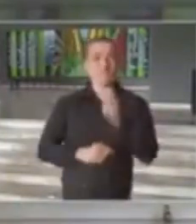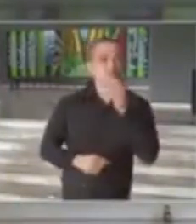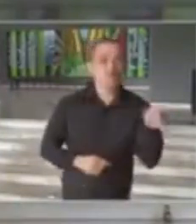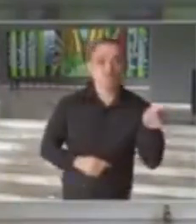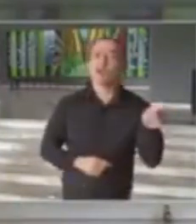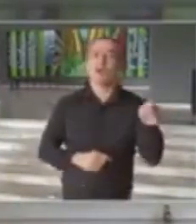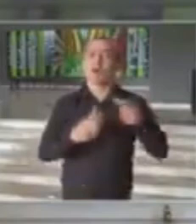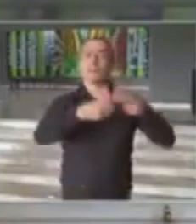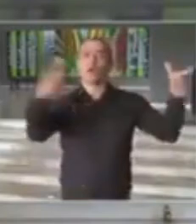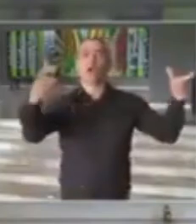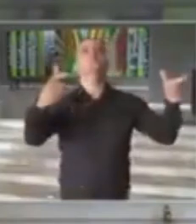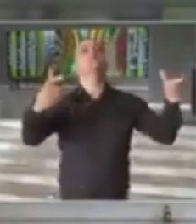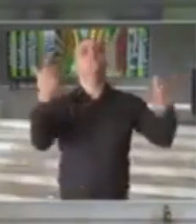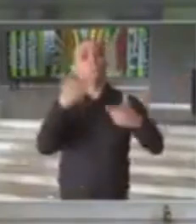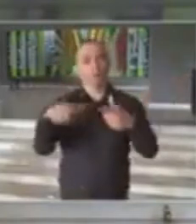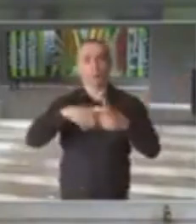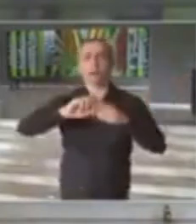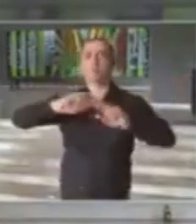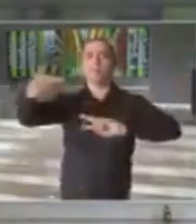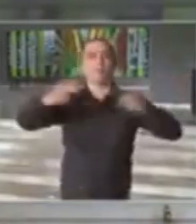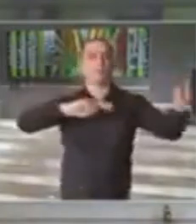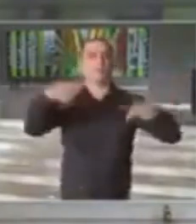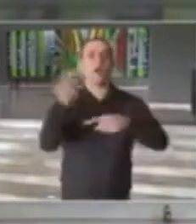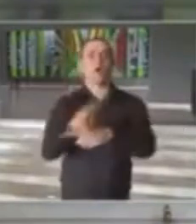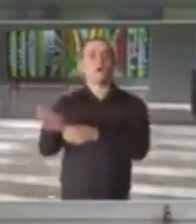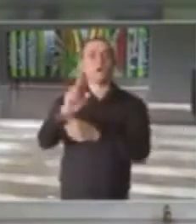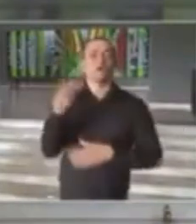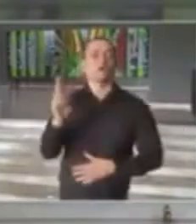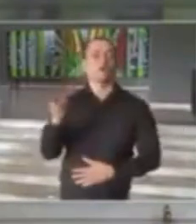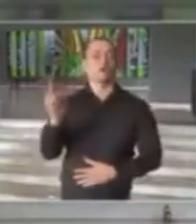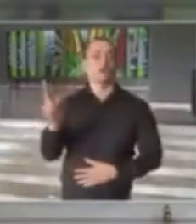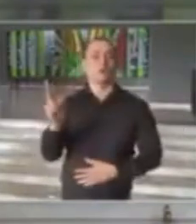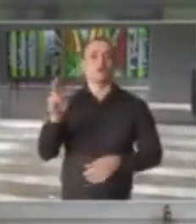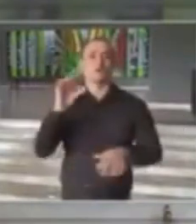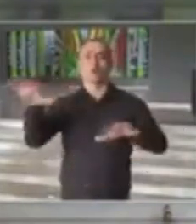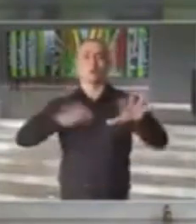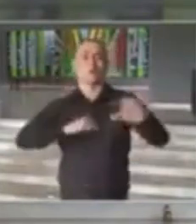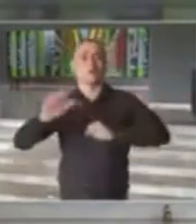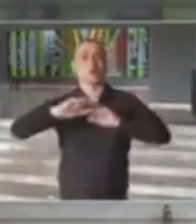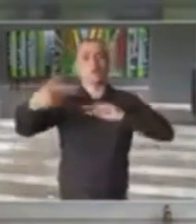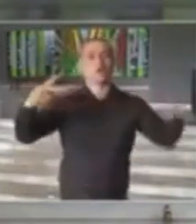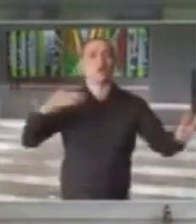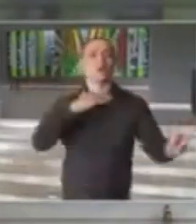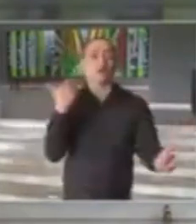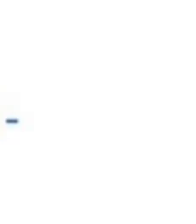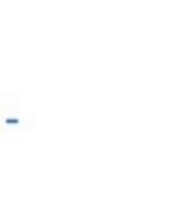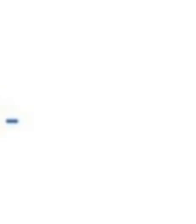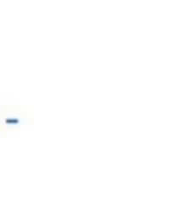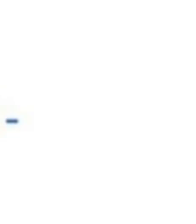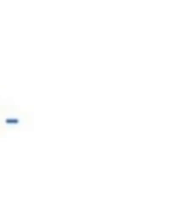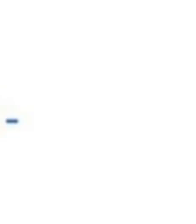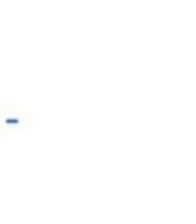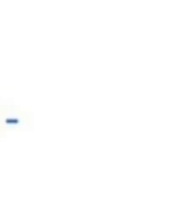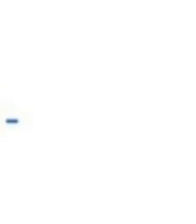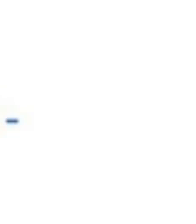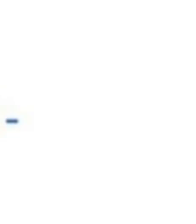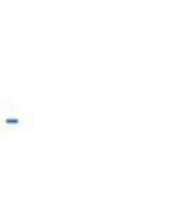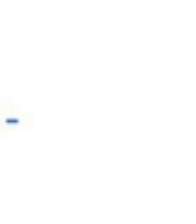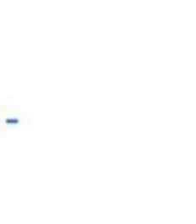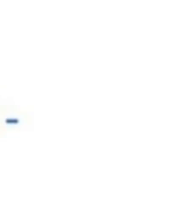em larga escala continuaremos tendo a presença do vírus a contaminação e morte tanto